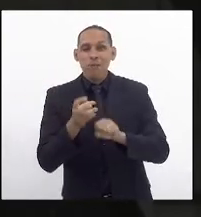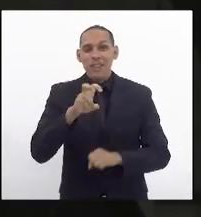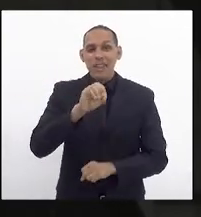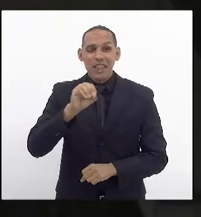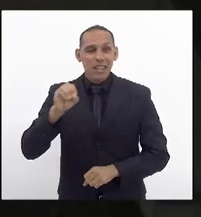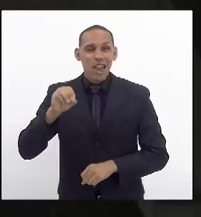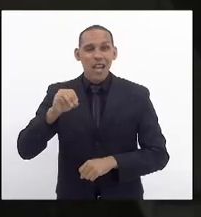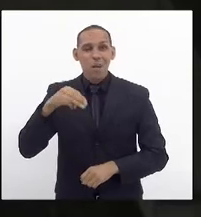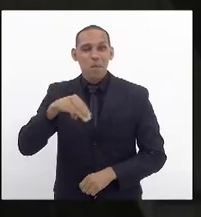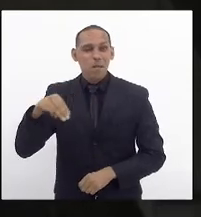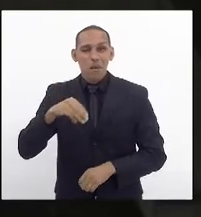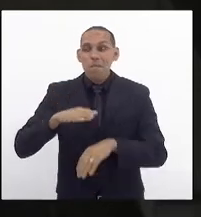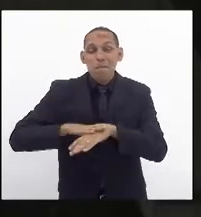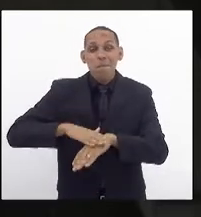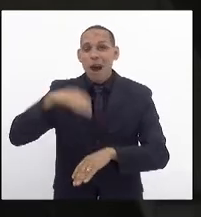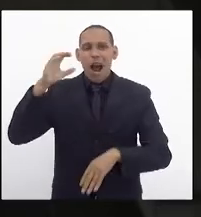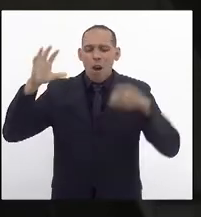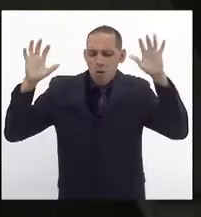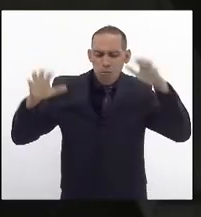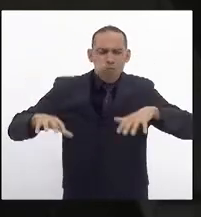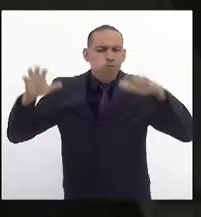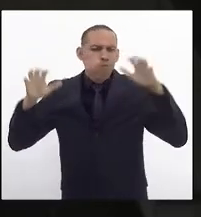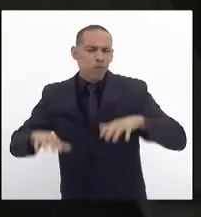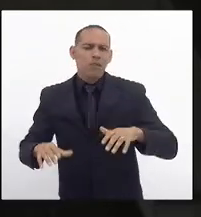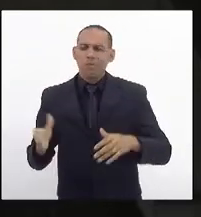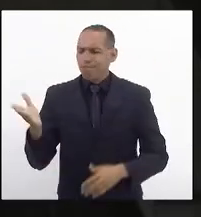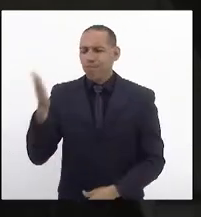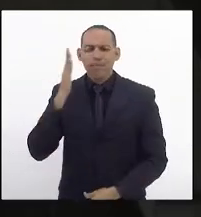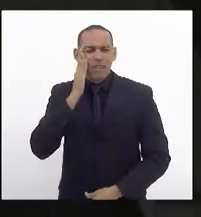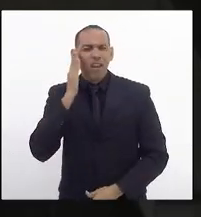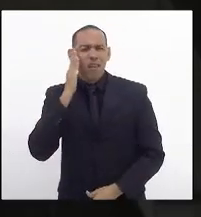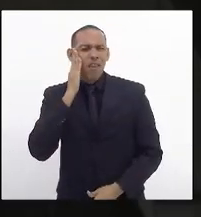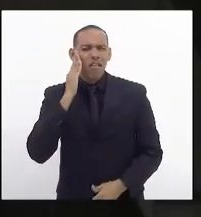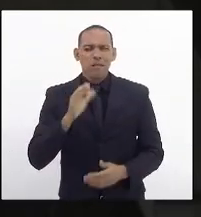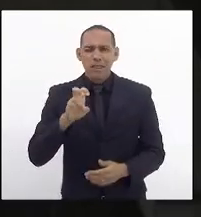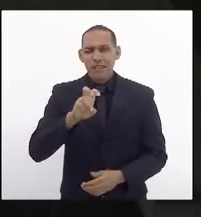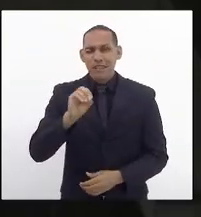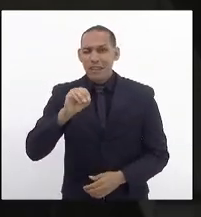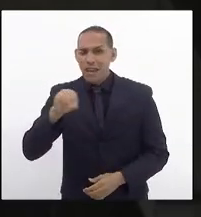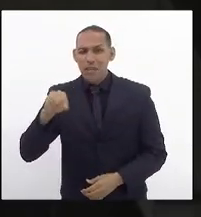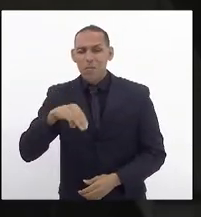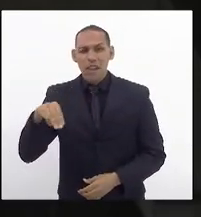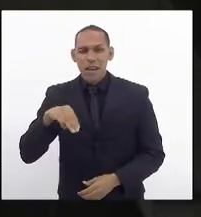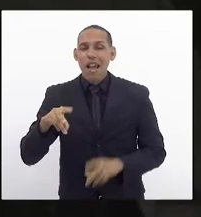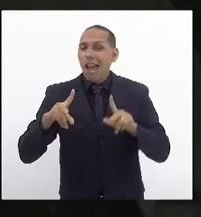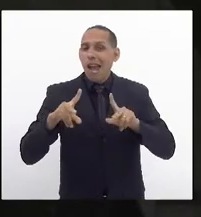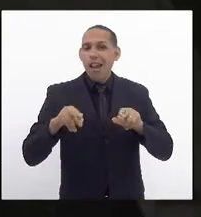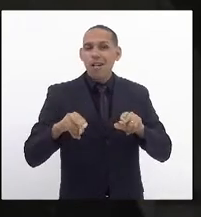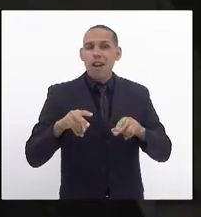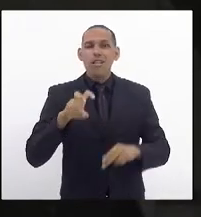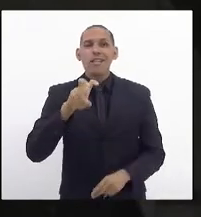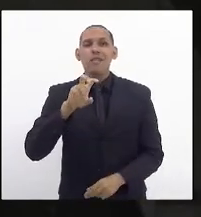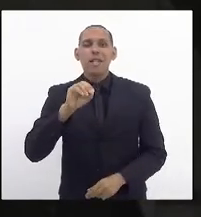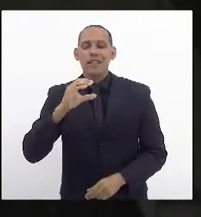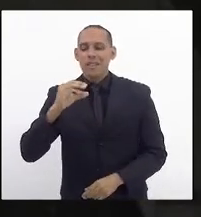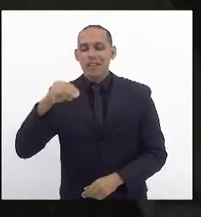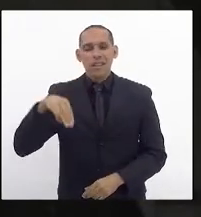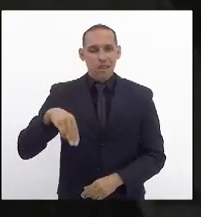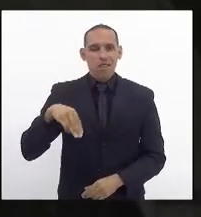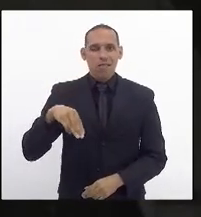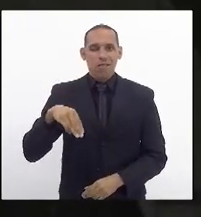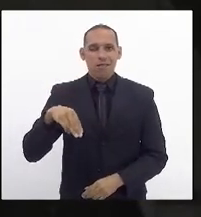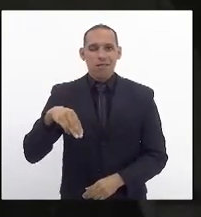milímetros e o show sabe bem 500mm são 50cm